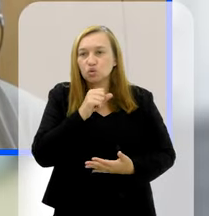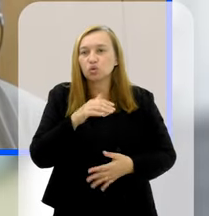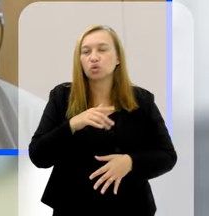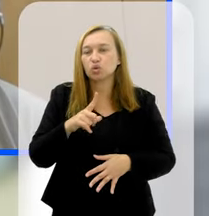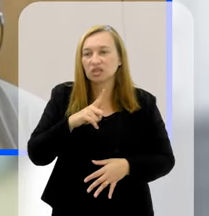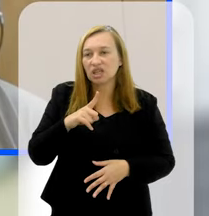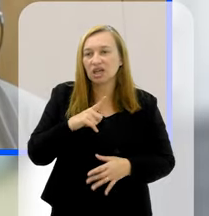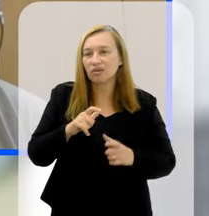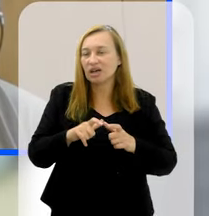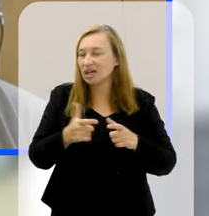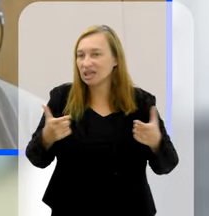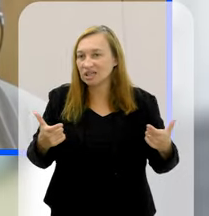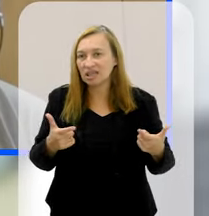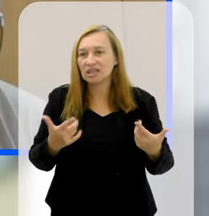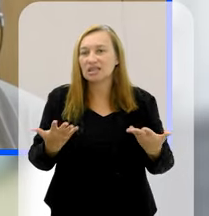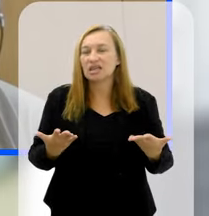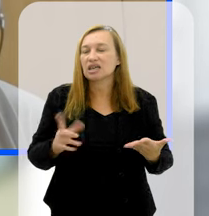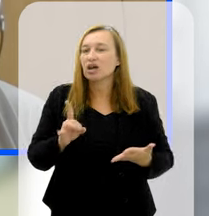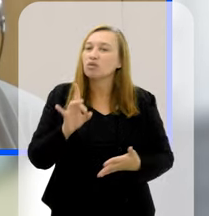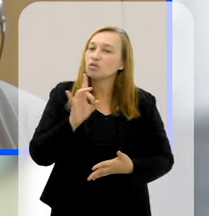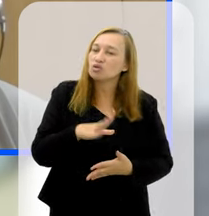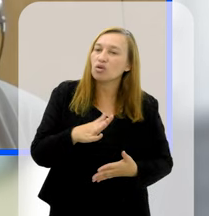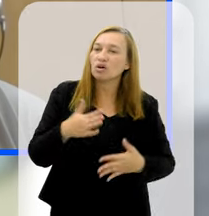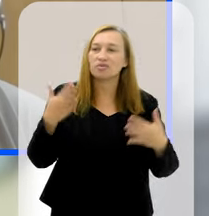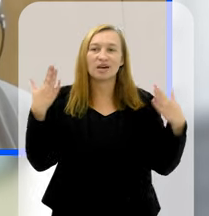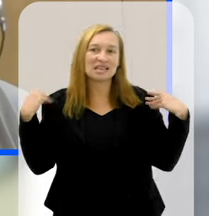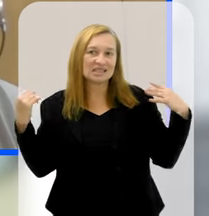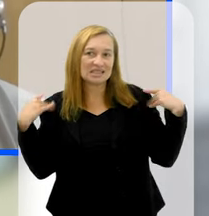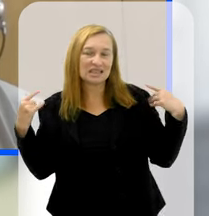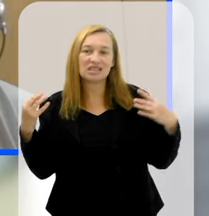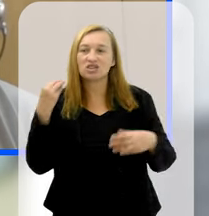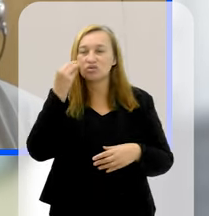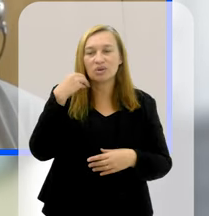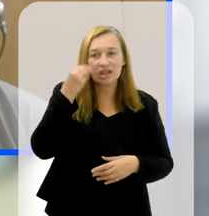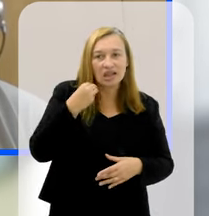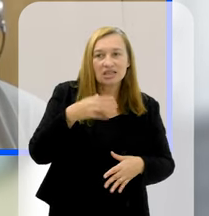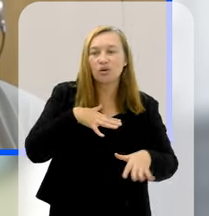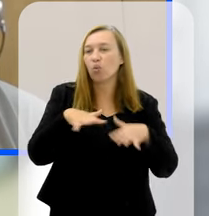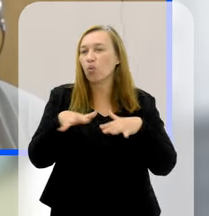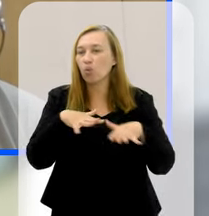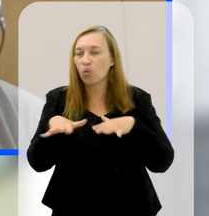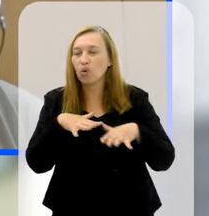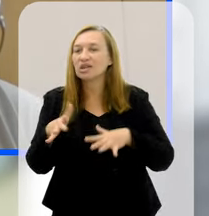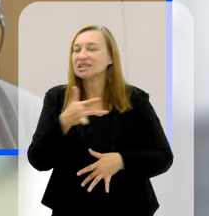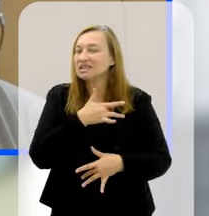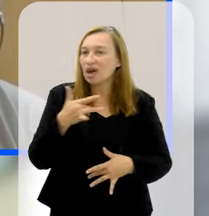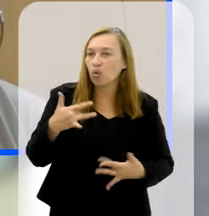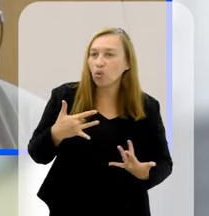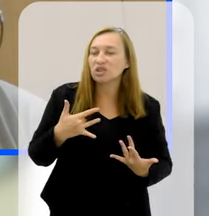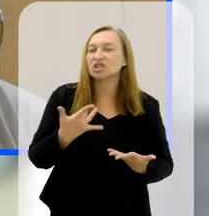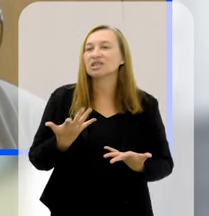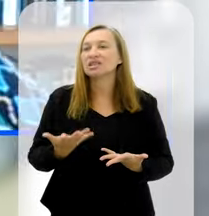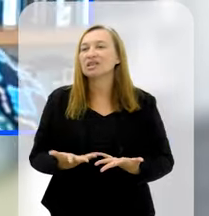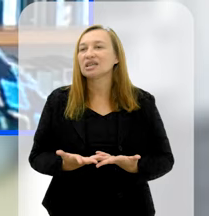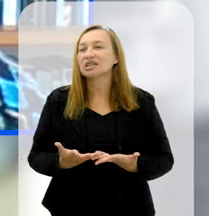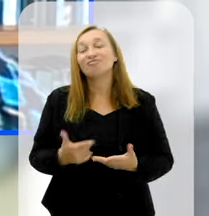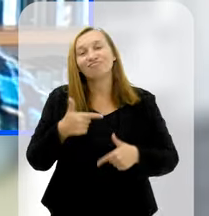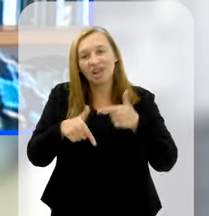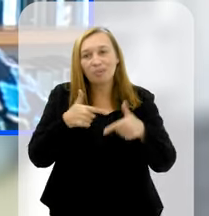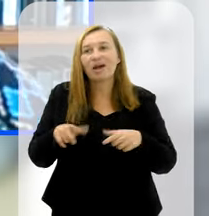o idoso tem uma demanda infinita, não só de lazer, de convivência, de mobilidade, de